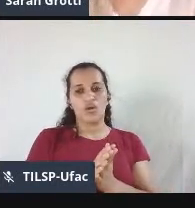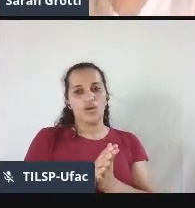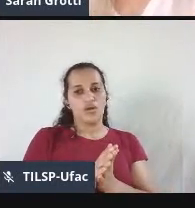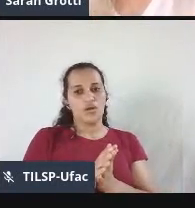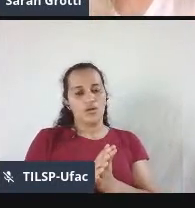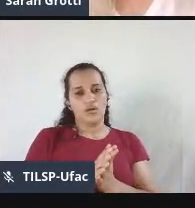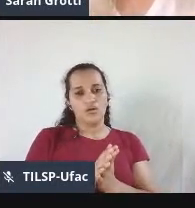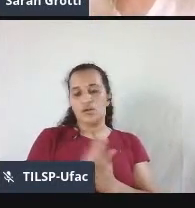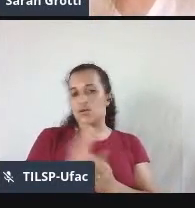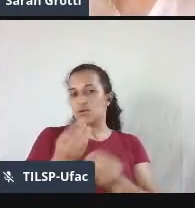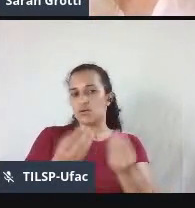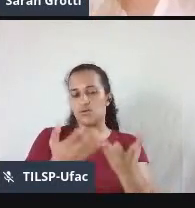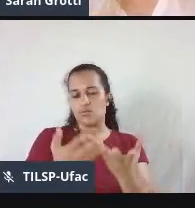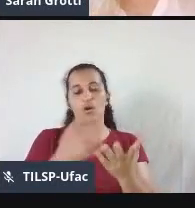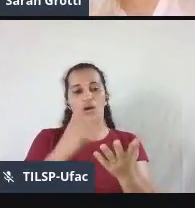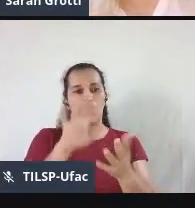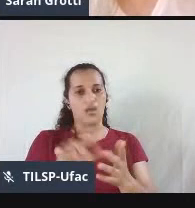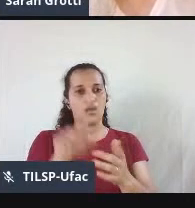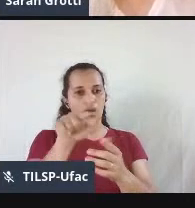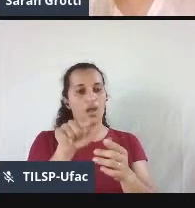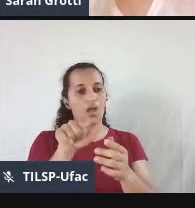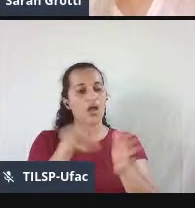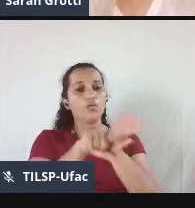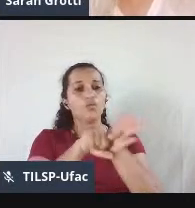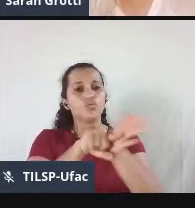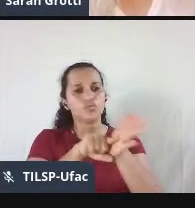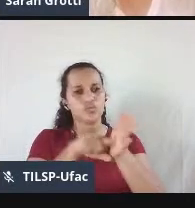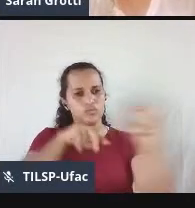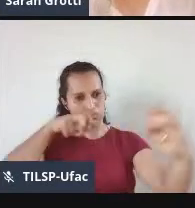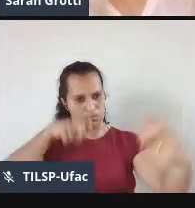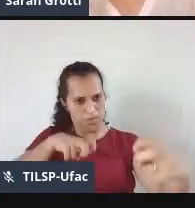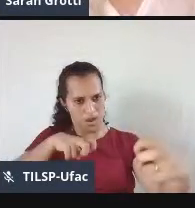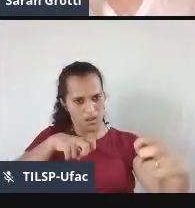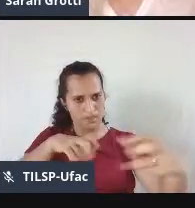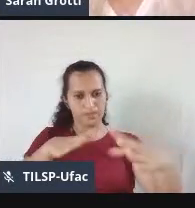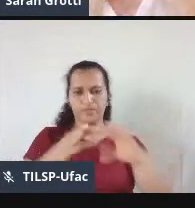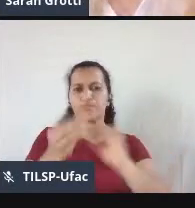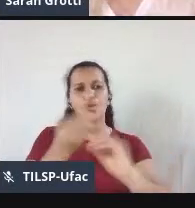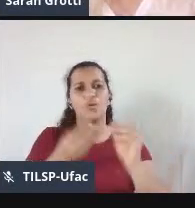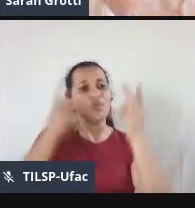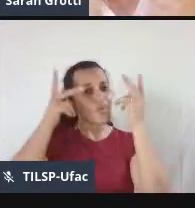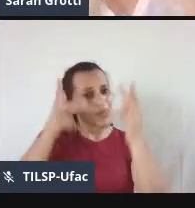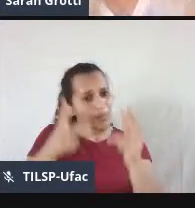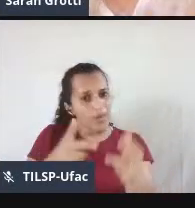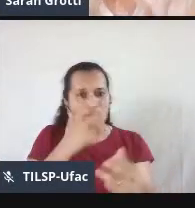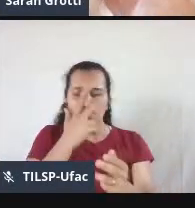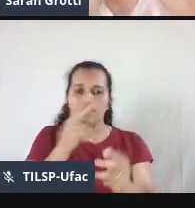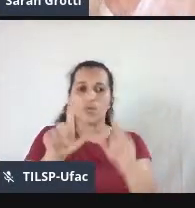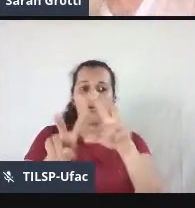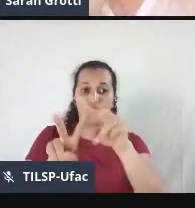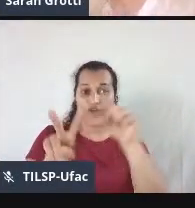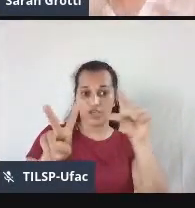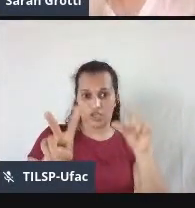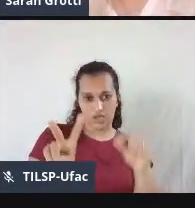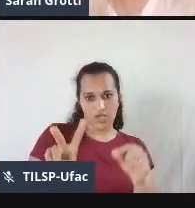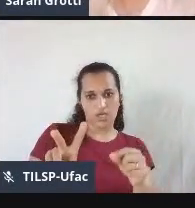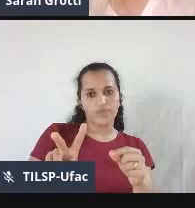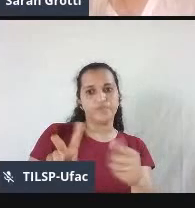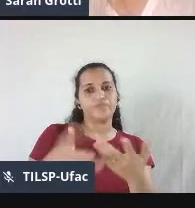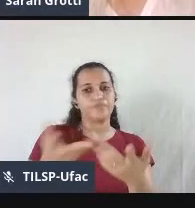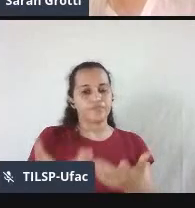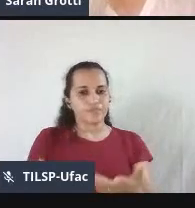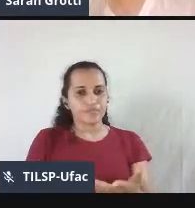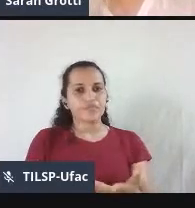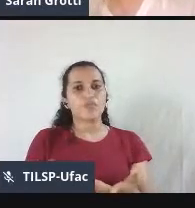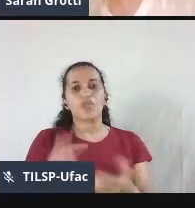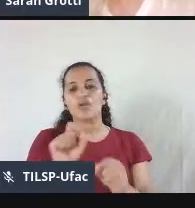de um paciente onívoro, só que a anamnésia, no ato de marcar a consulta, eu